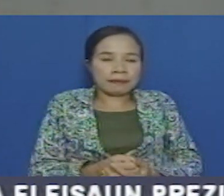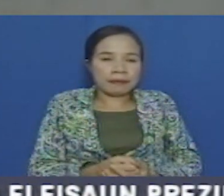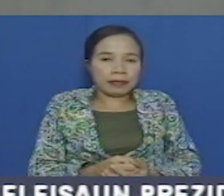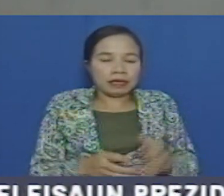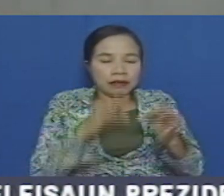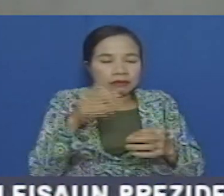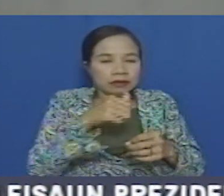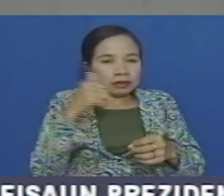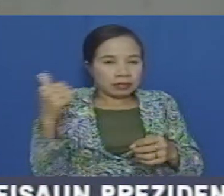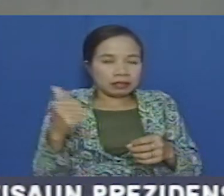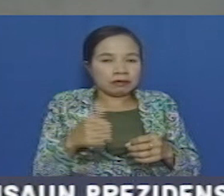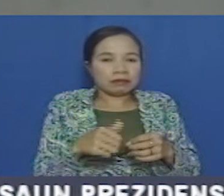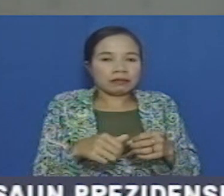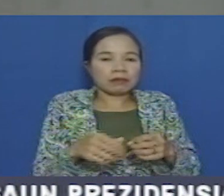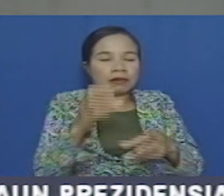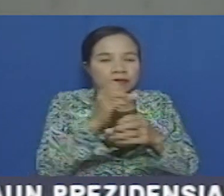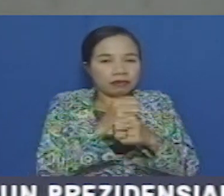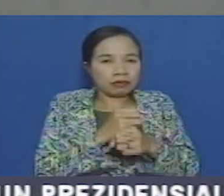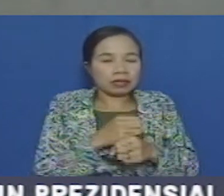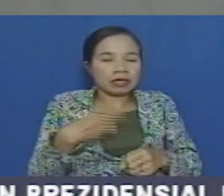bafoti ami suzere atu